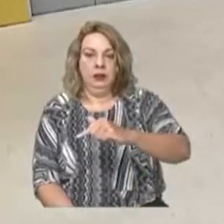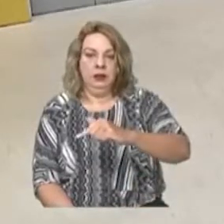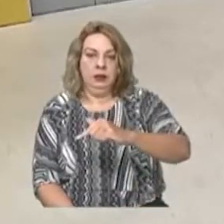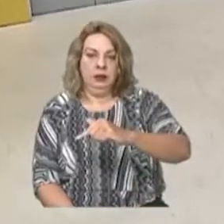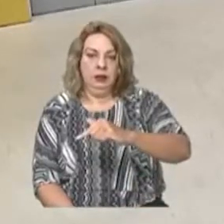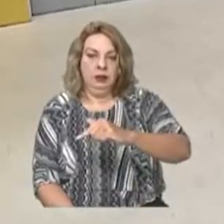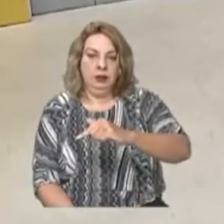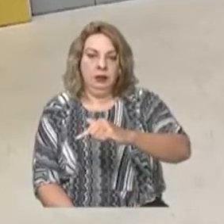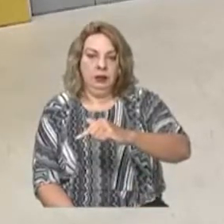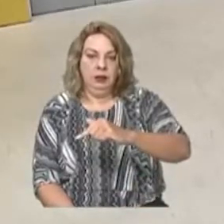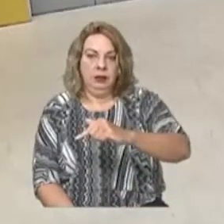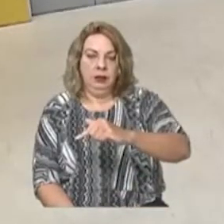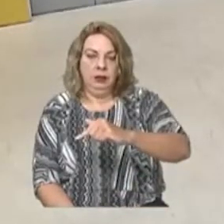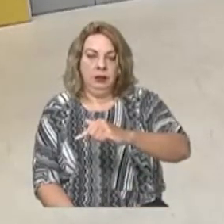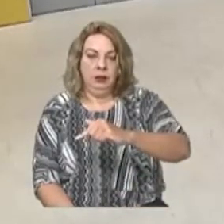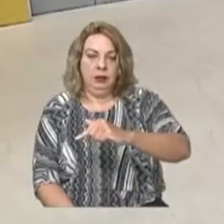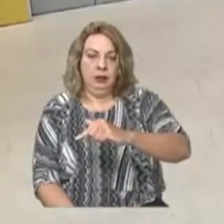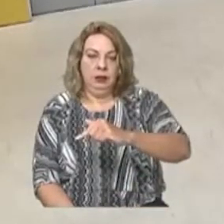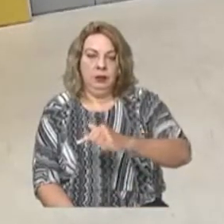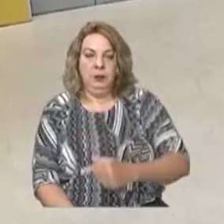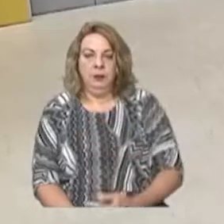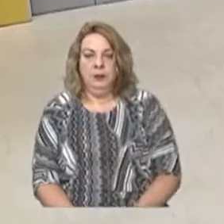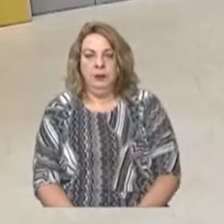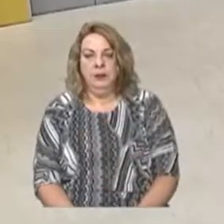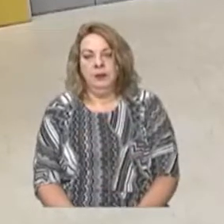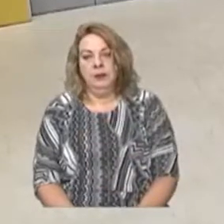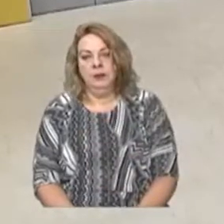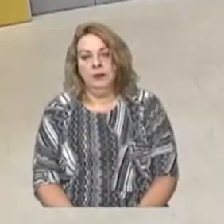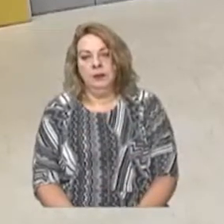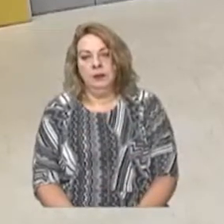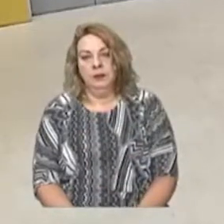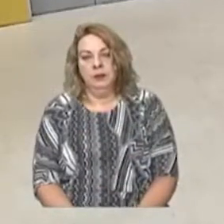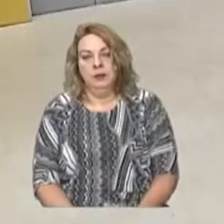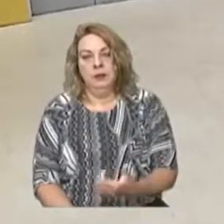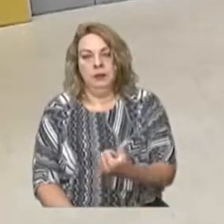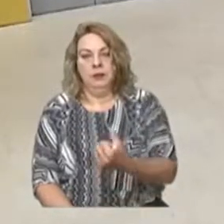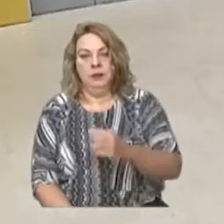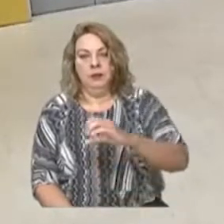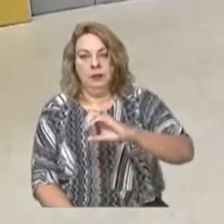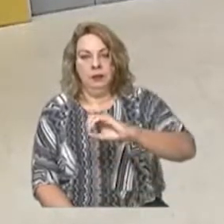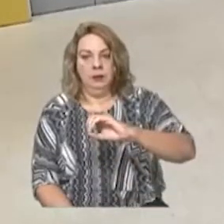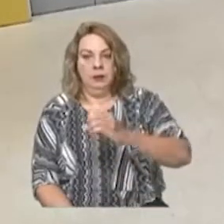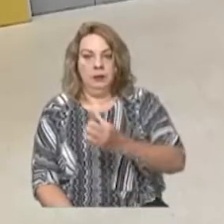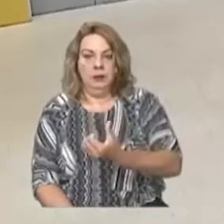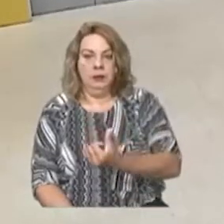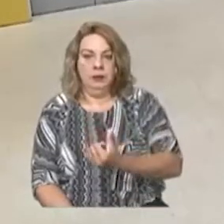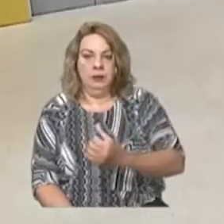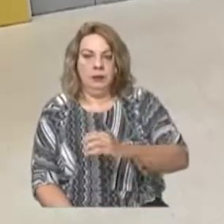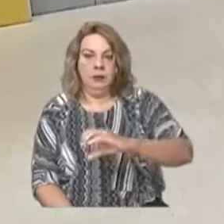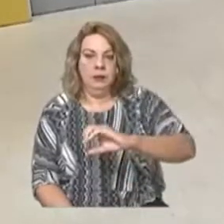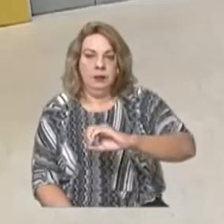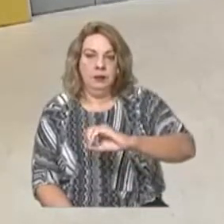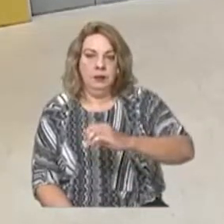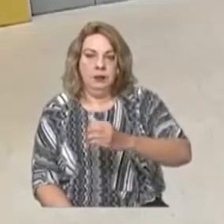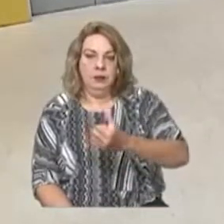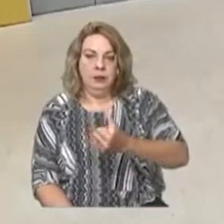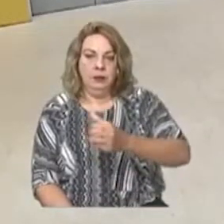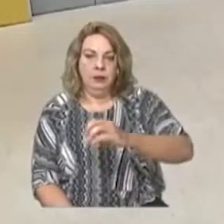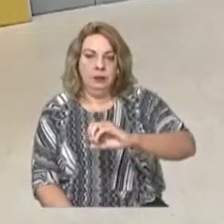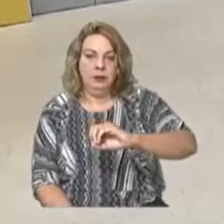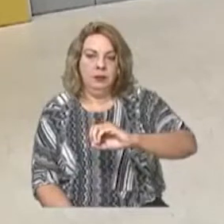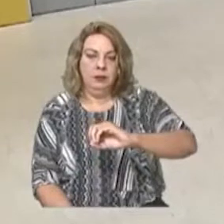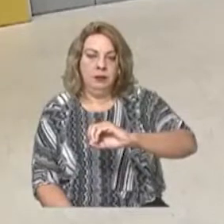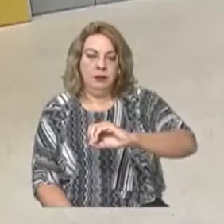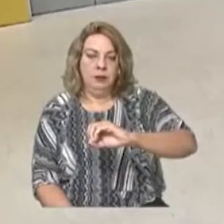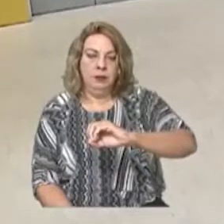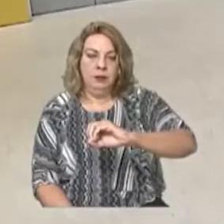7. Olha aí, número 7, número 60. 60. 60